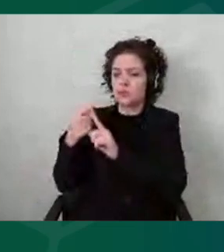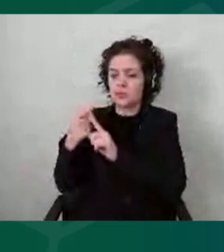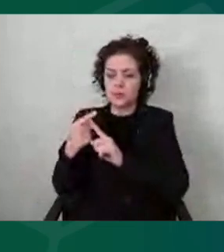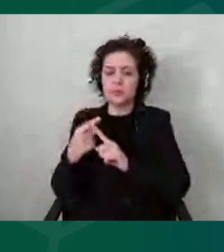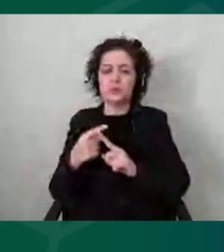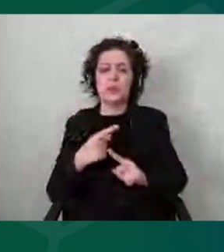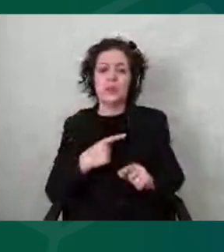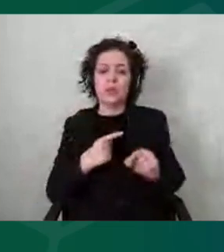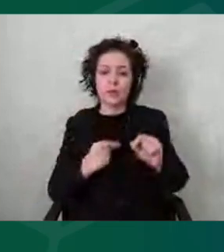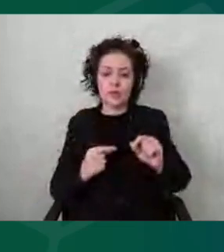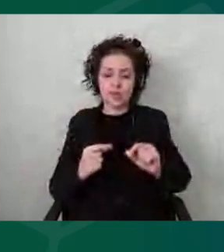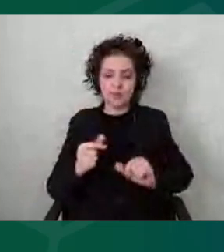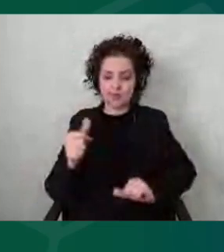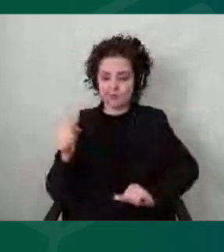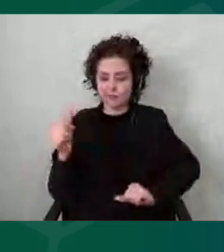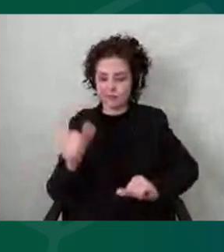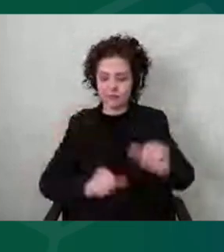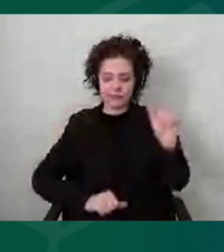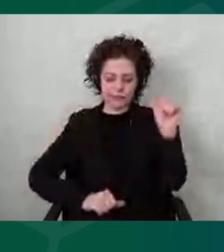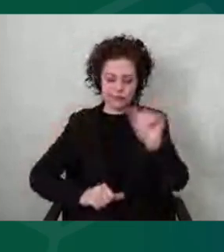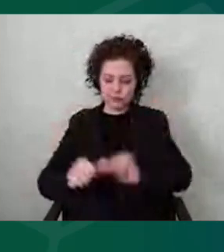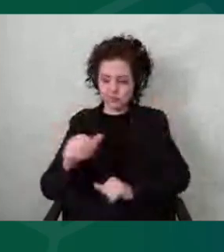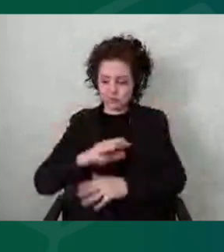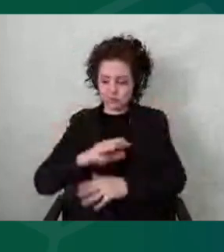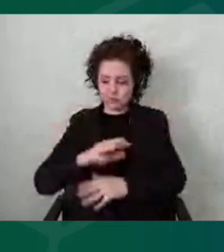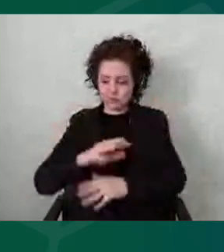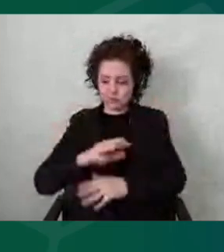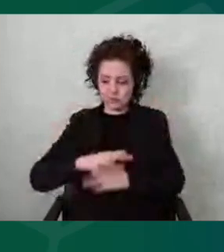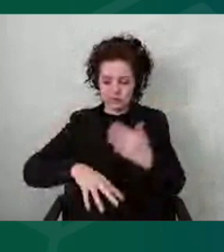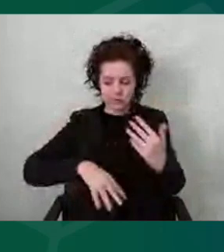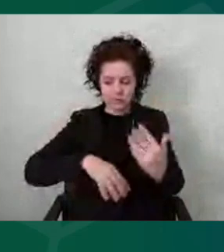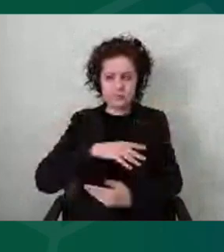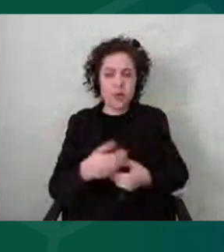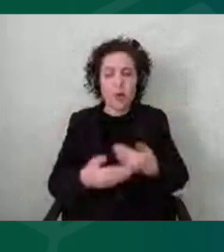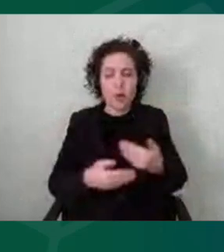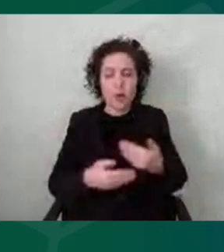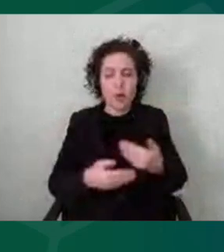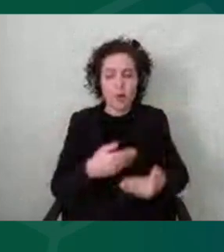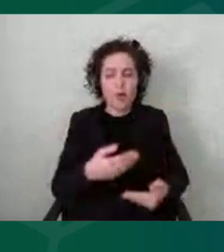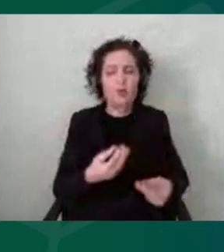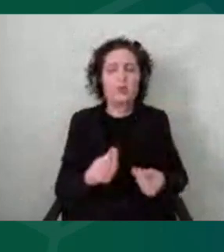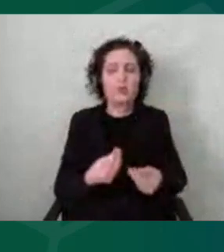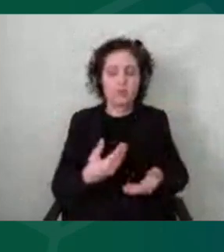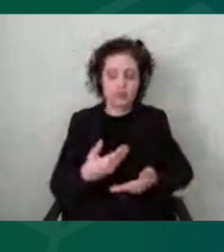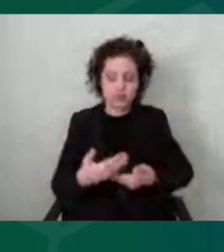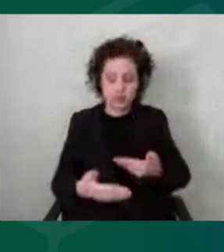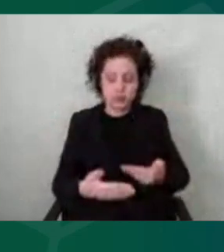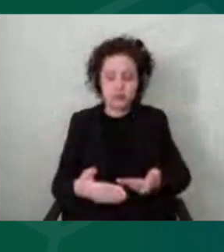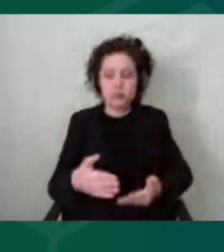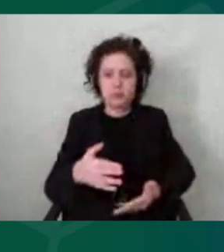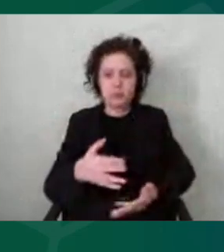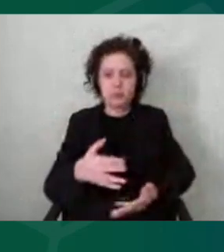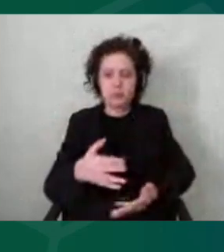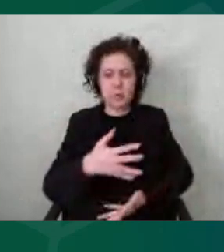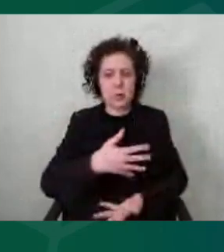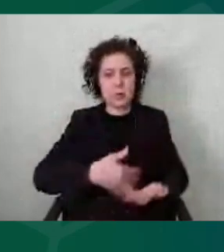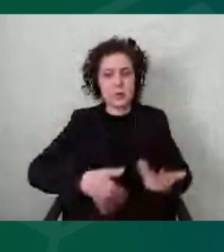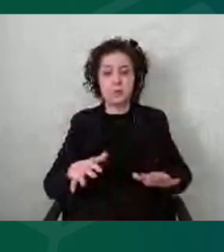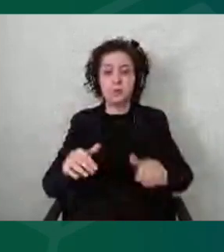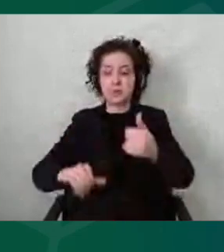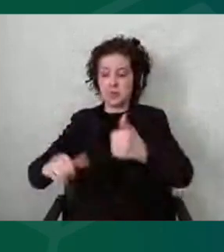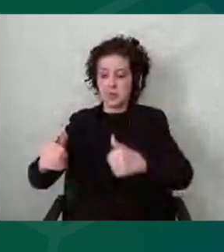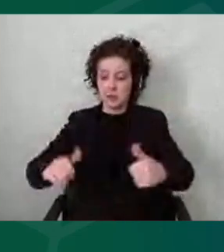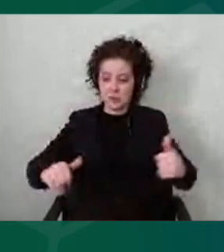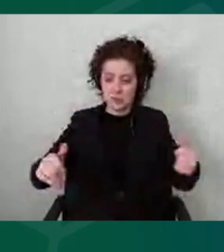muito dos processos celulares. Então, nossa ideia é fazer uma avaliação abrangente desses